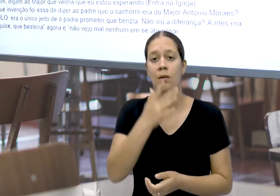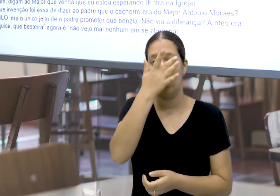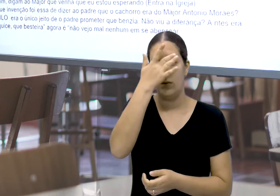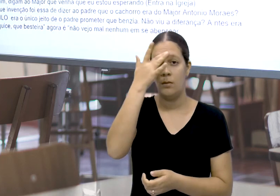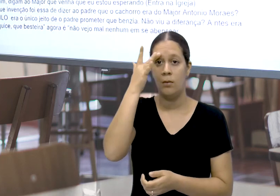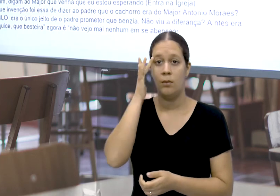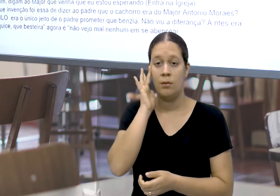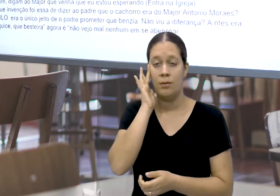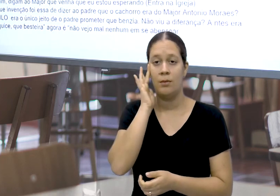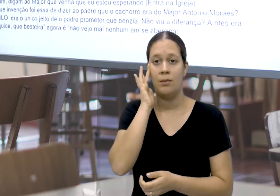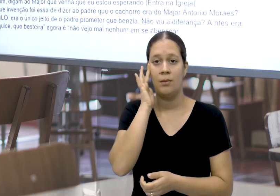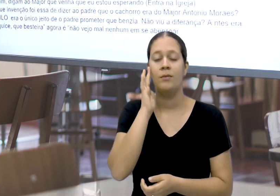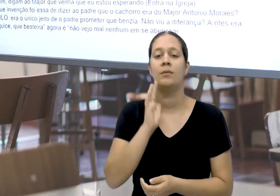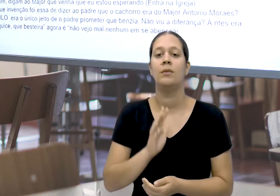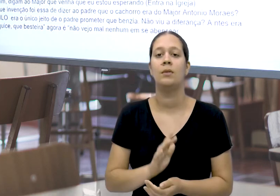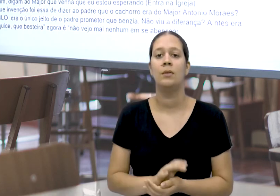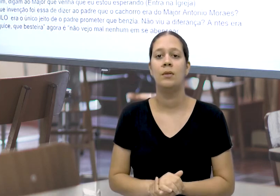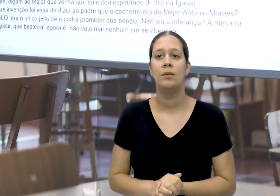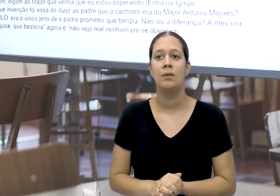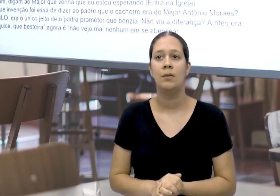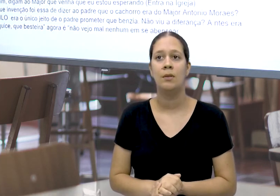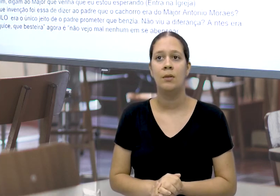A pessoa que estiver